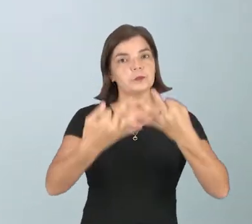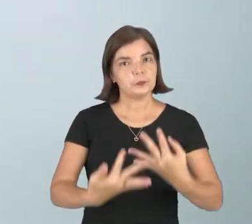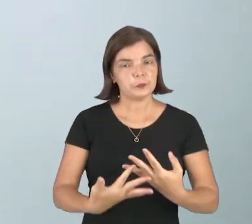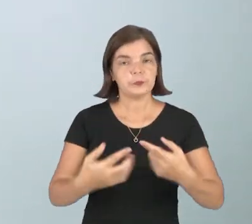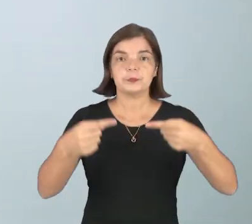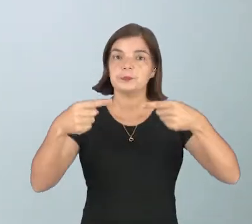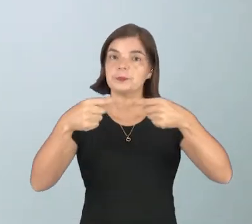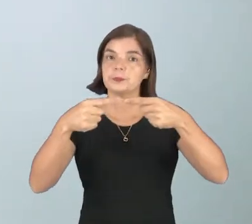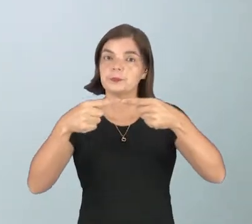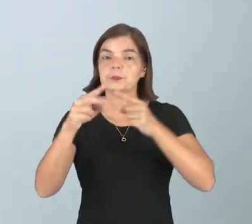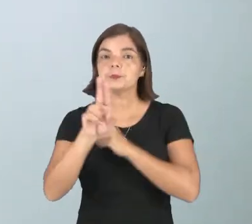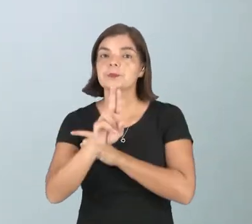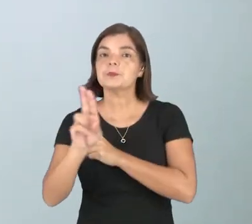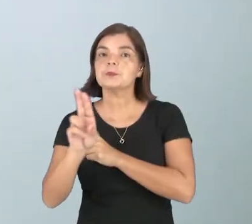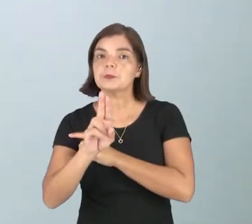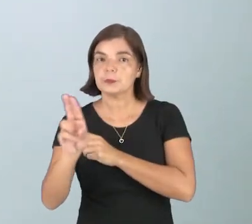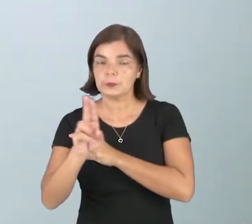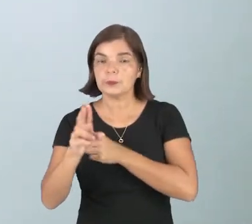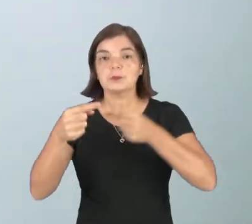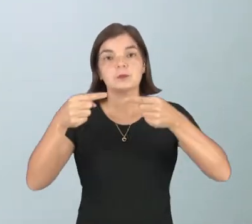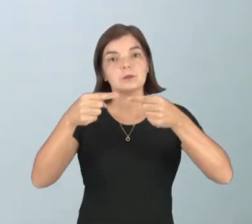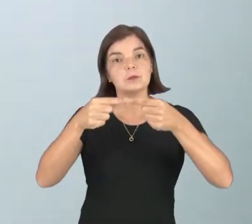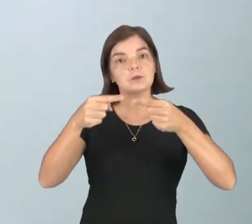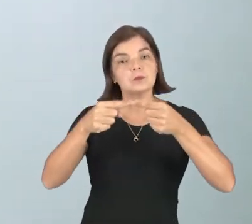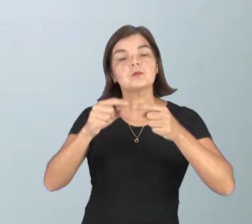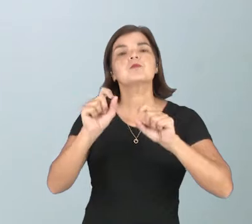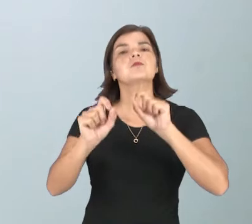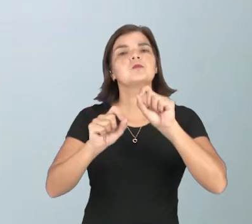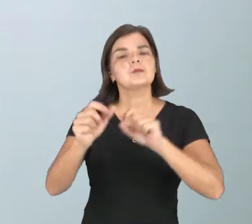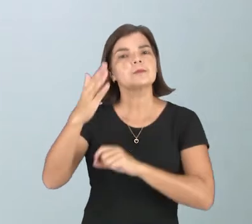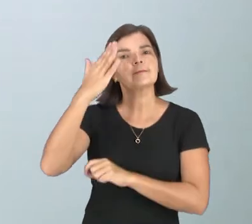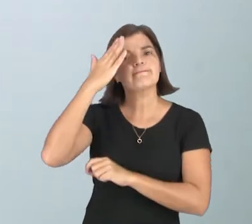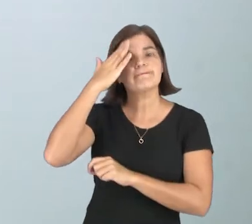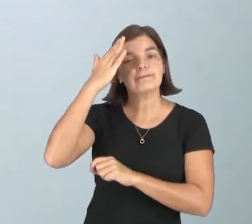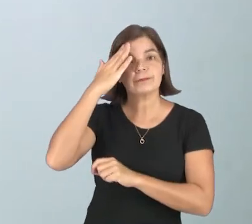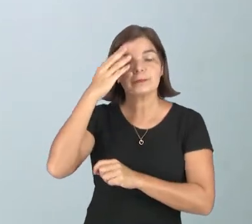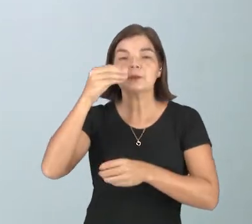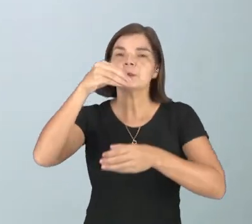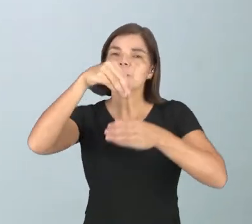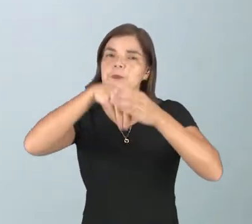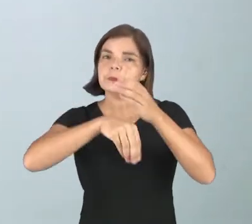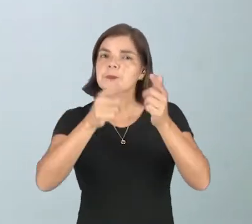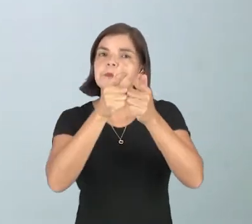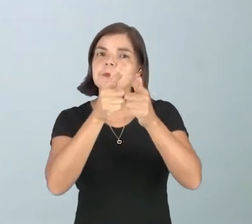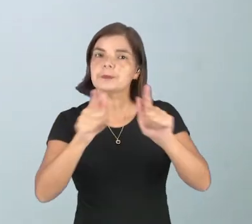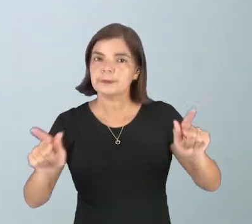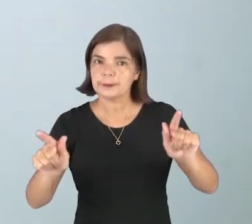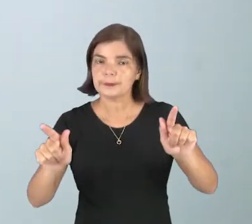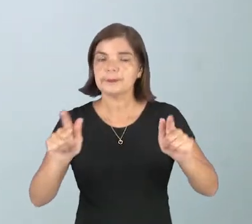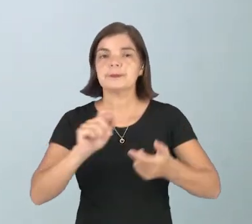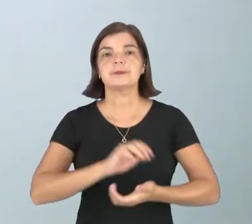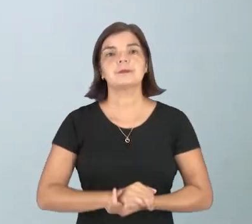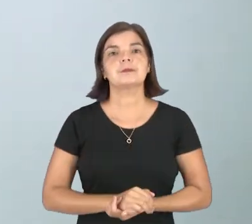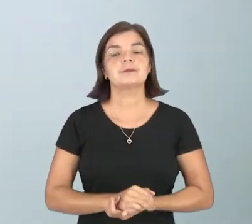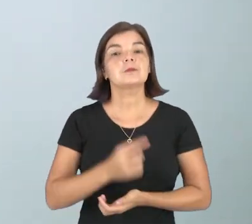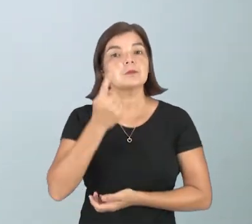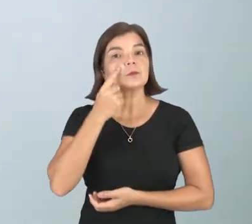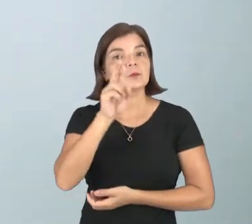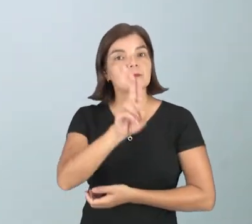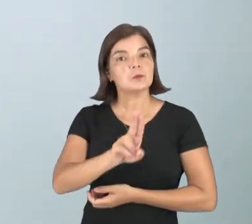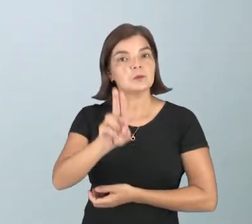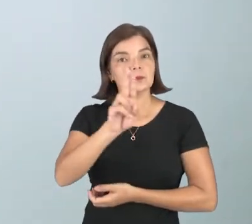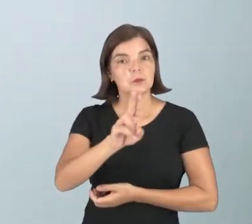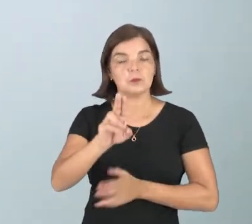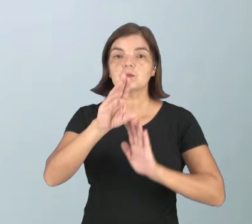sobre concordância nominal e a concordância nominal compreende uma parte da gramática normativa. Você vai